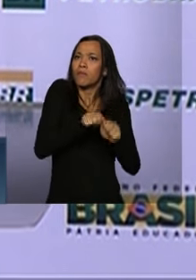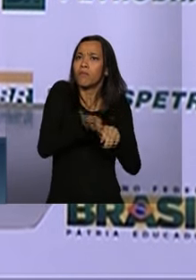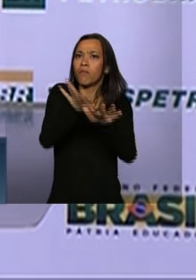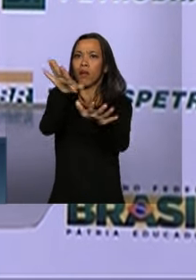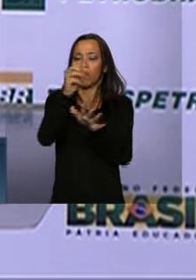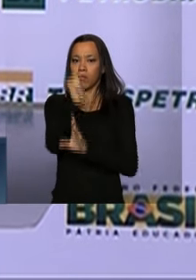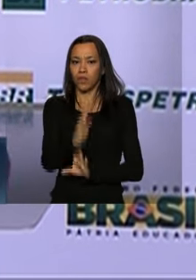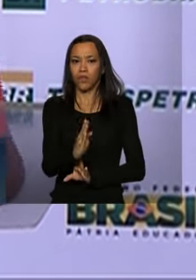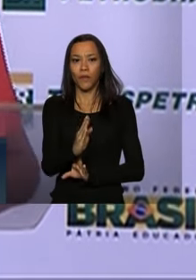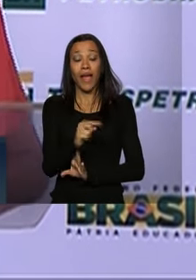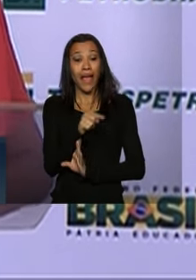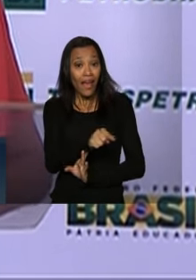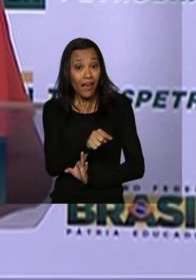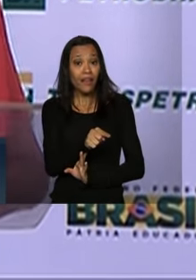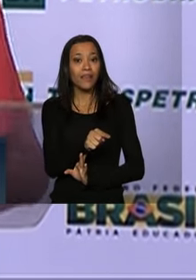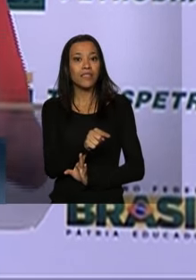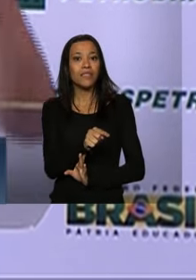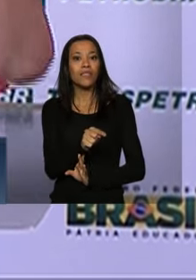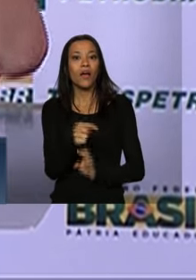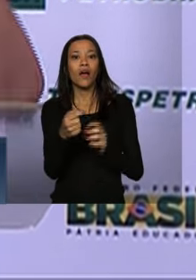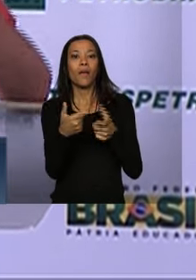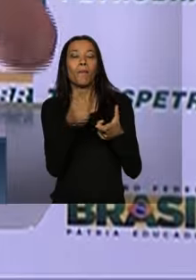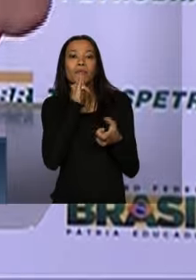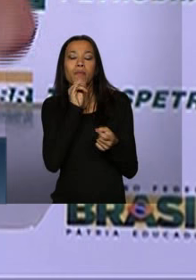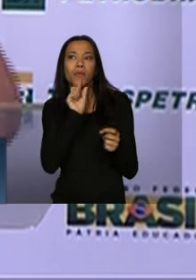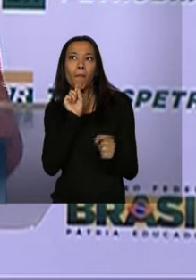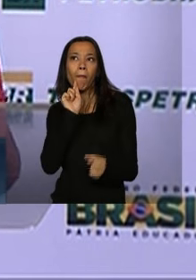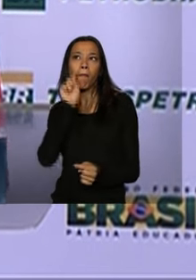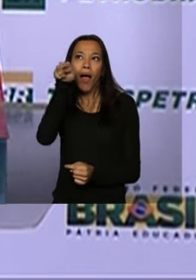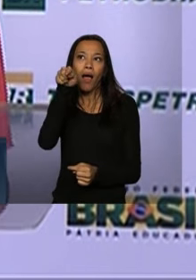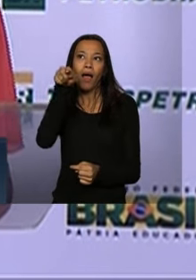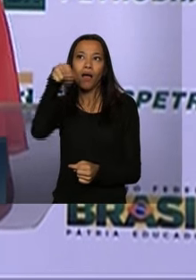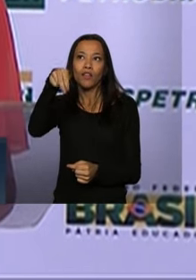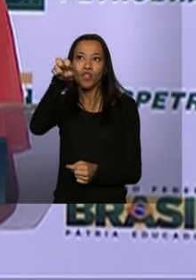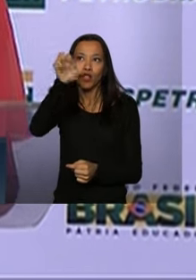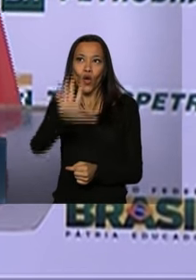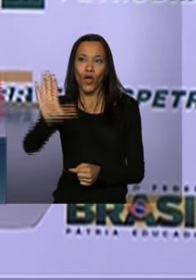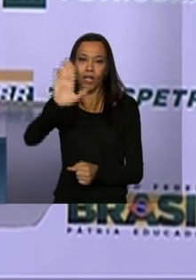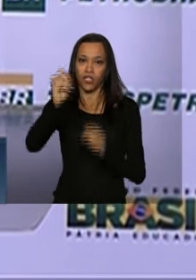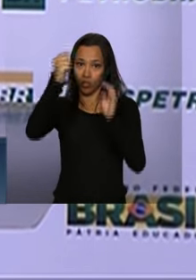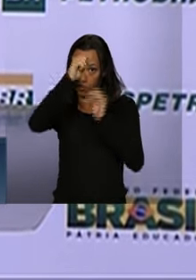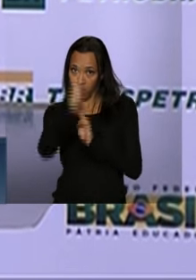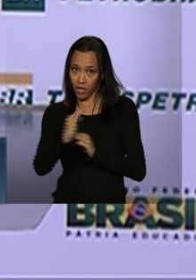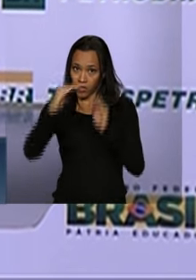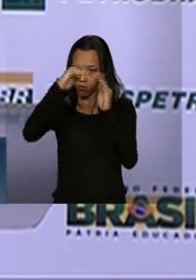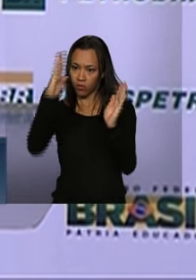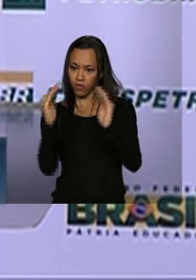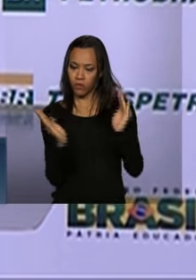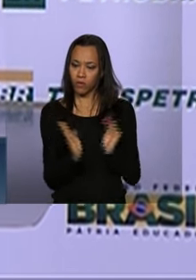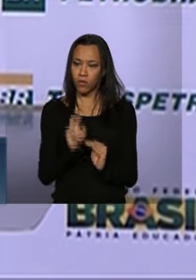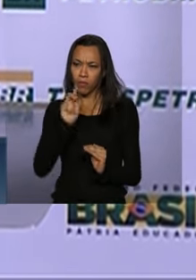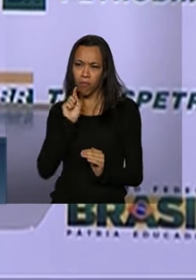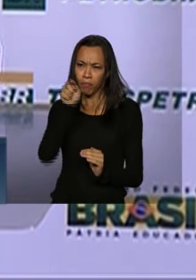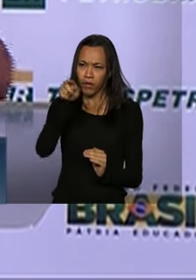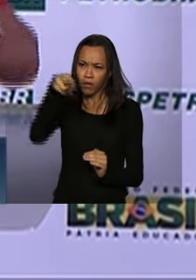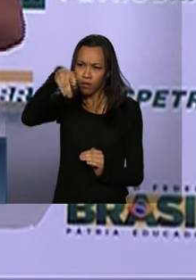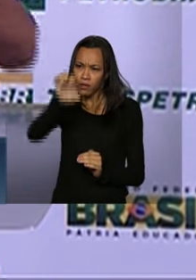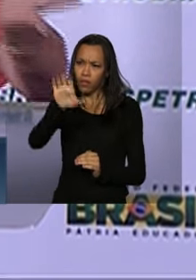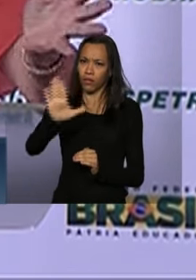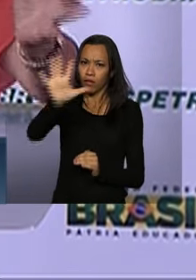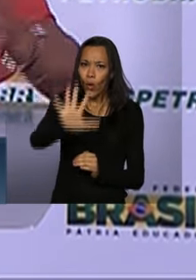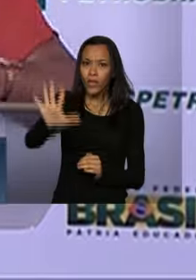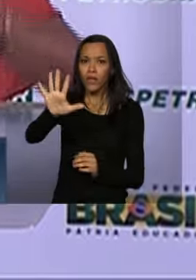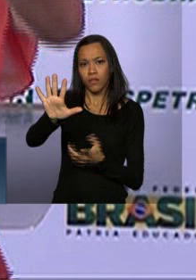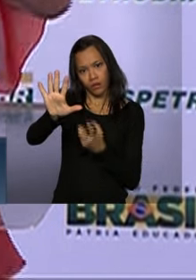ela iria se localizar no Nordeste, sim. Ia se localizar, óbvio,